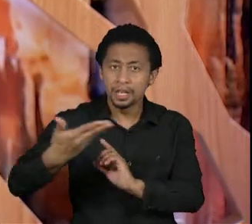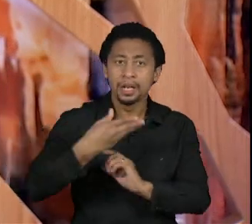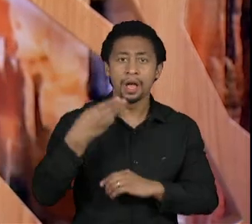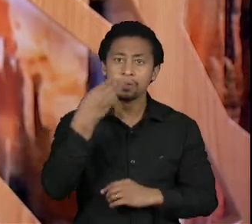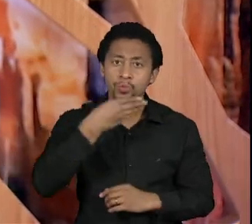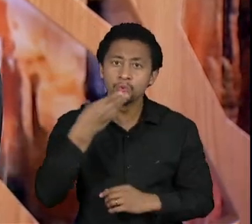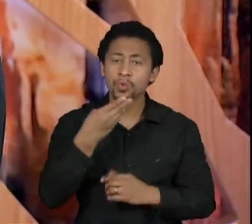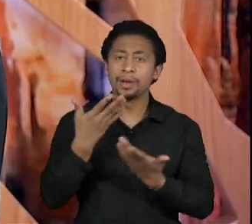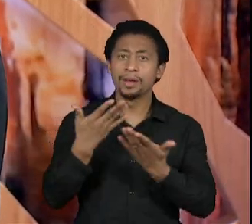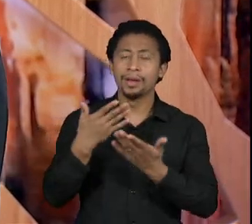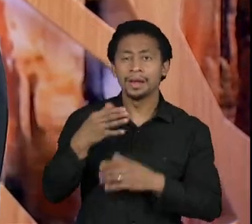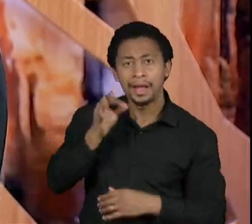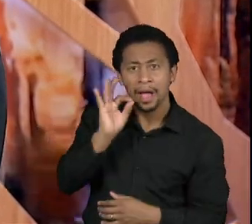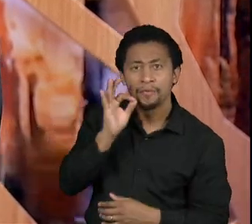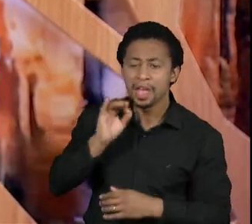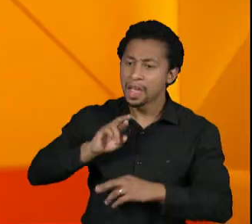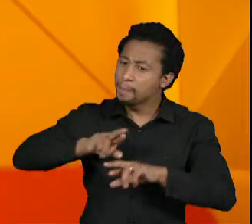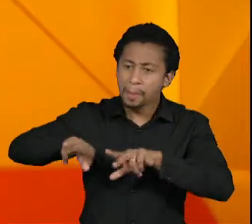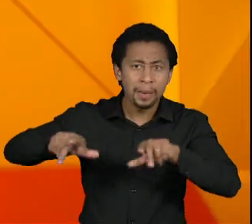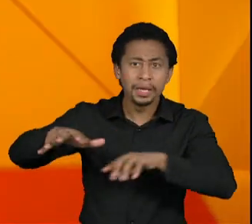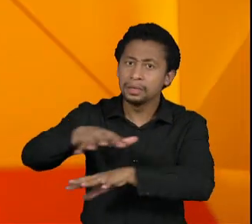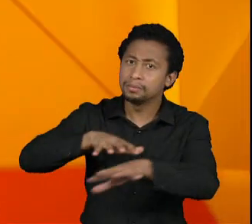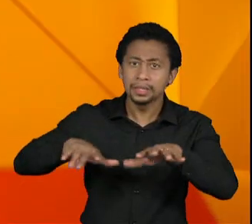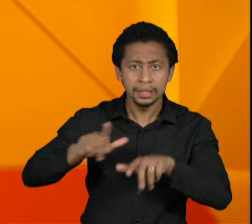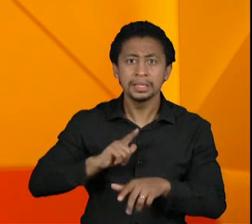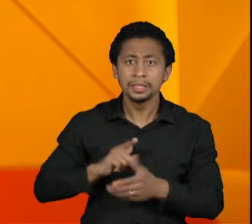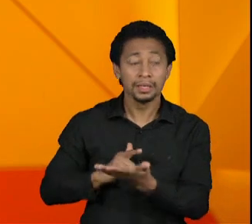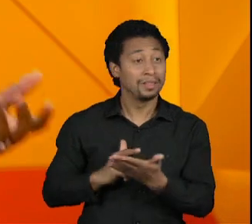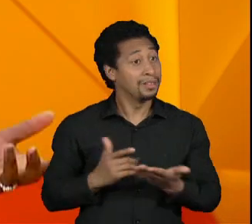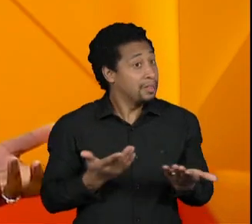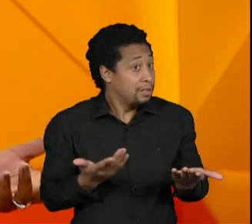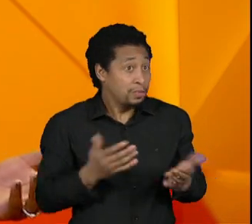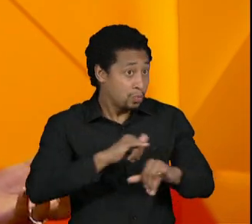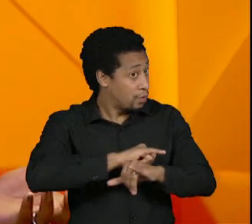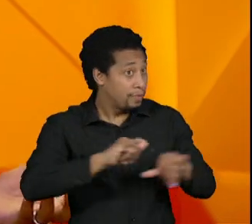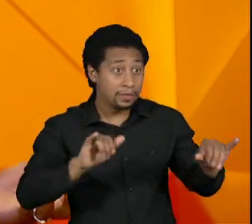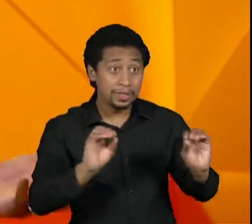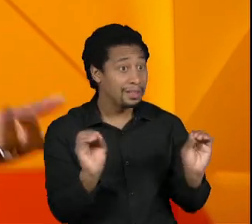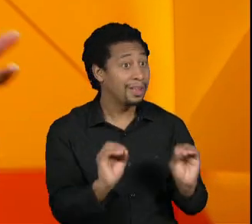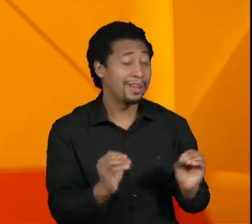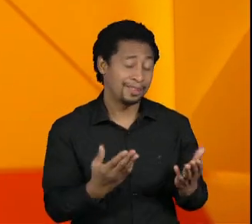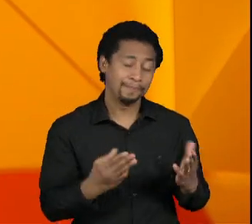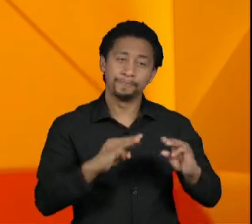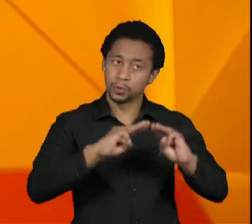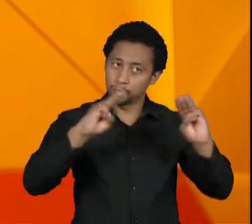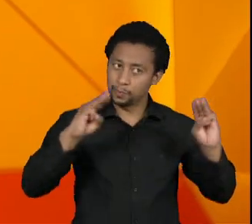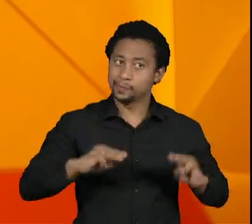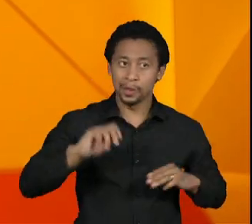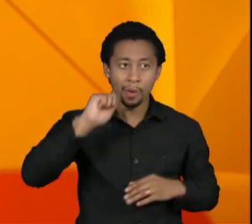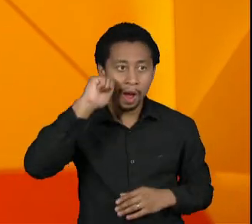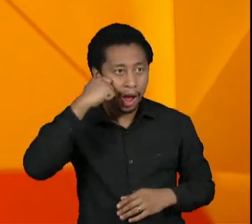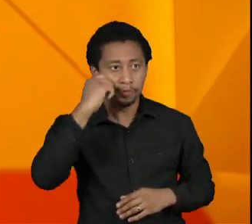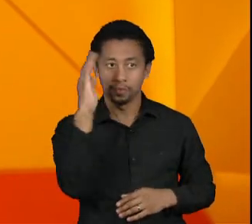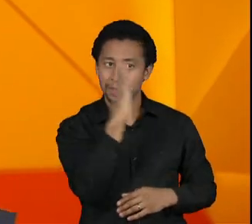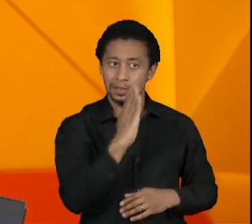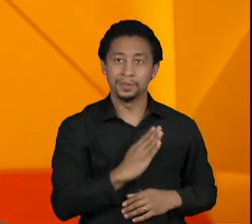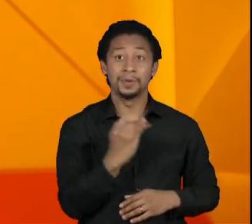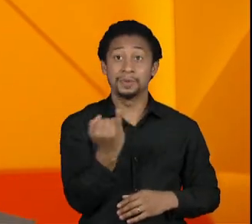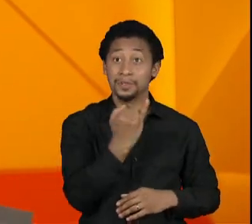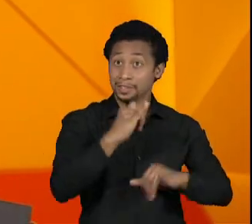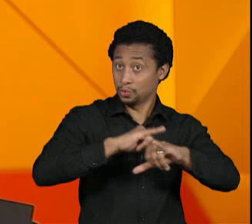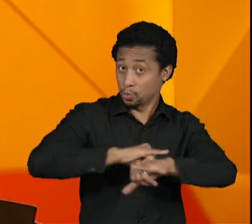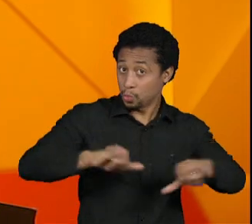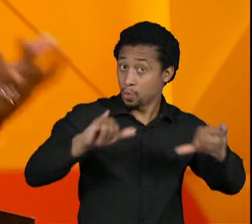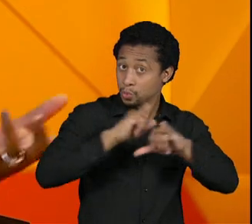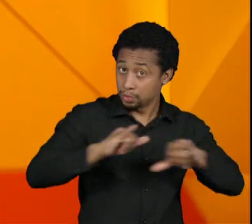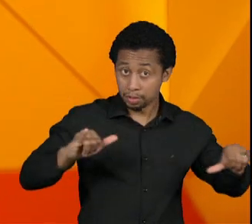trouxe. Então, não se tem isso. Não se tem isso, né? Caçula, estaria aí a grande importância do Museu Afro-Brasil, que é contar essa história a